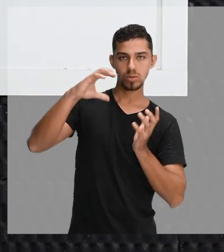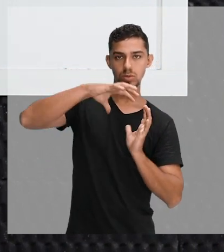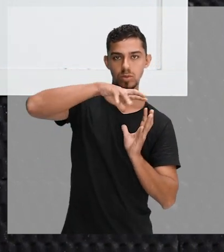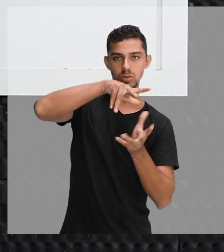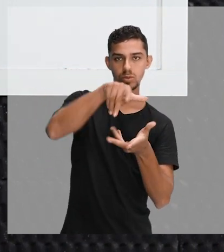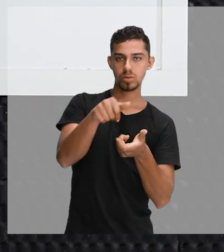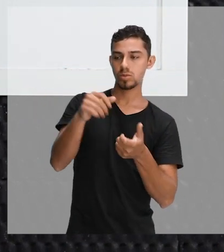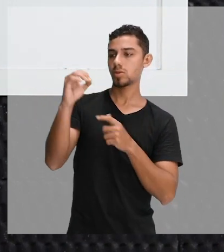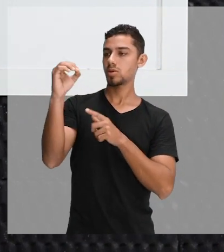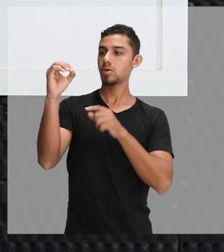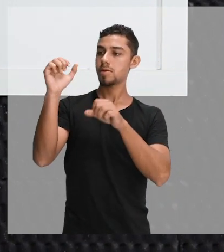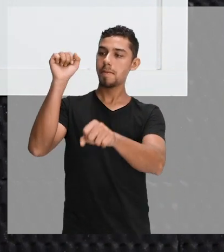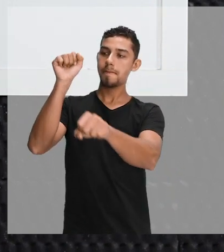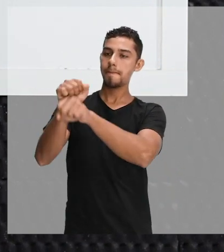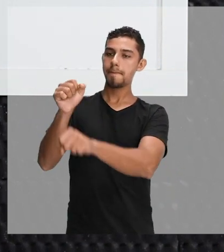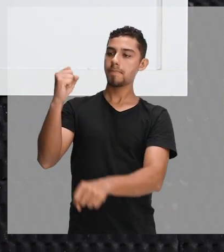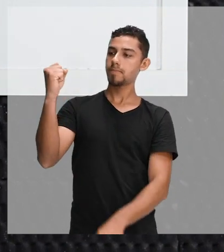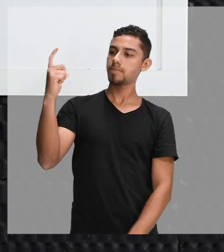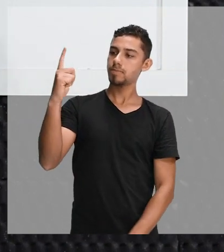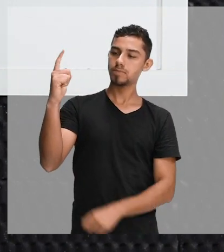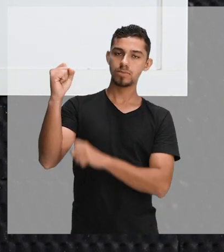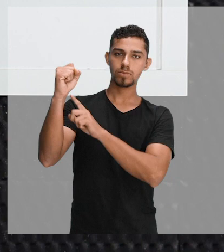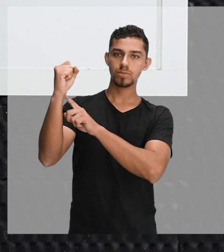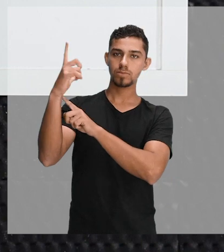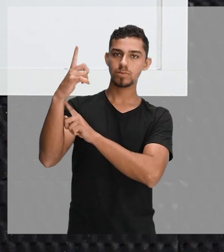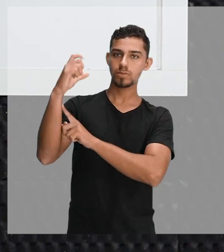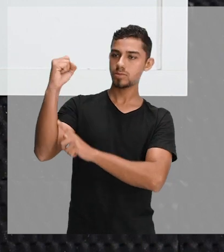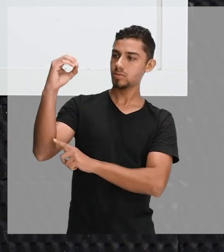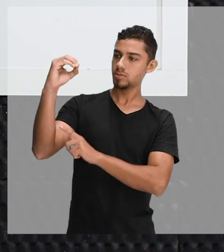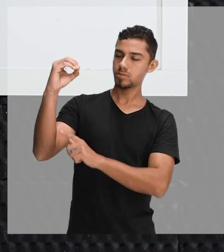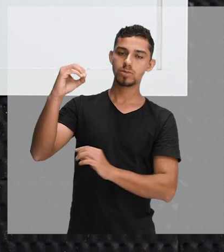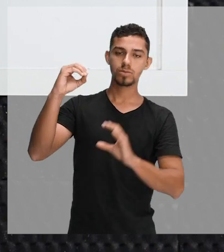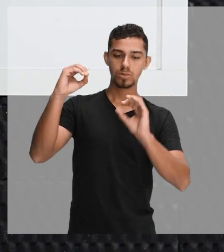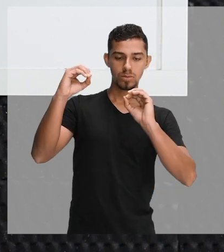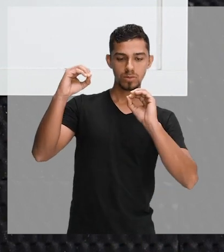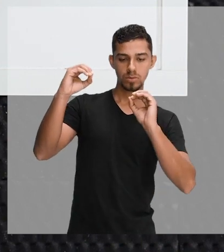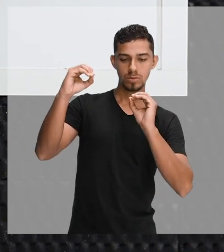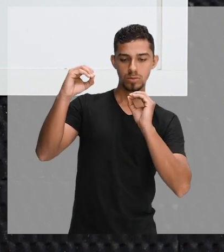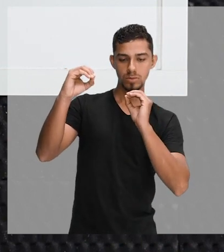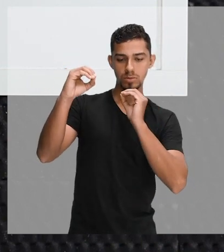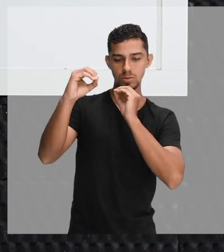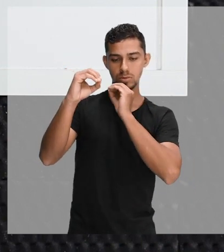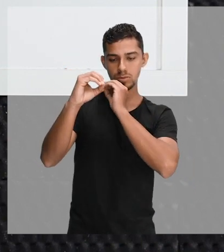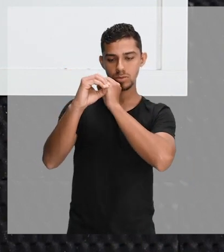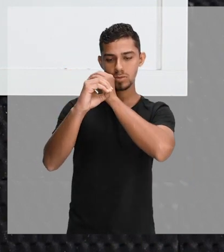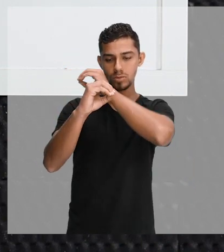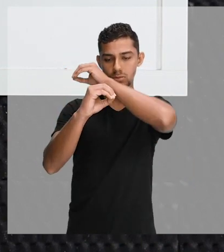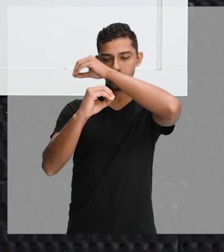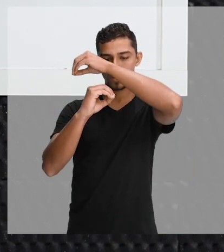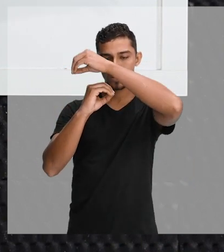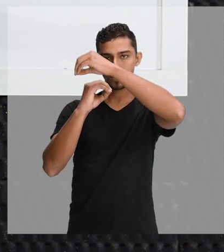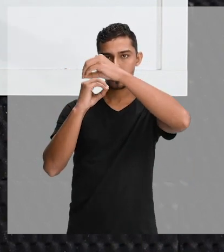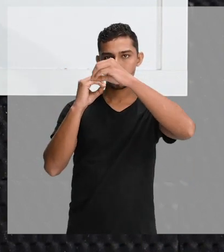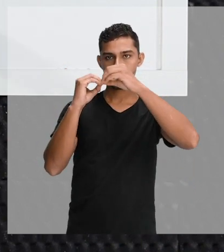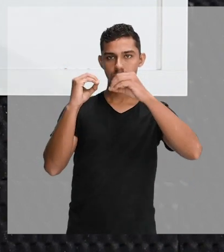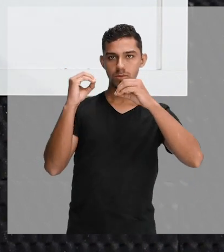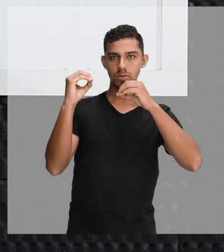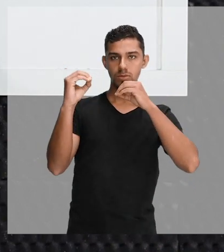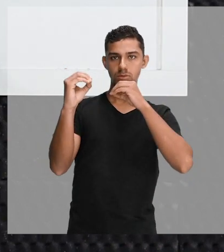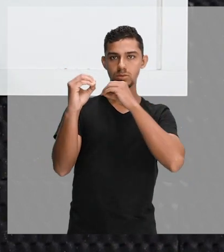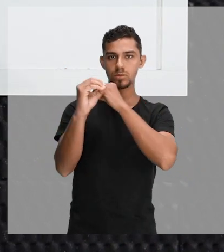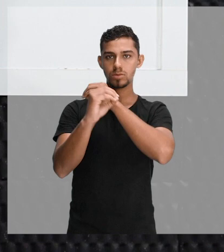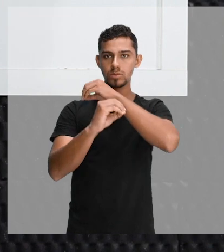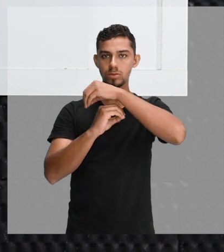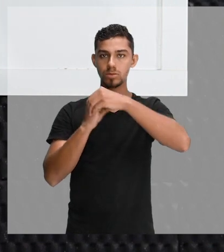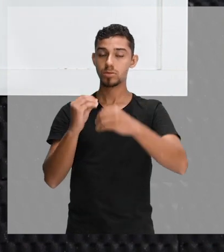ideia brilhantemente. Tá vendo? Só aqui para tu ter essa explicação. Por que a matemática vai ser tão importante? E aí tu precisa